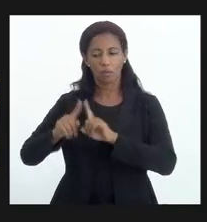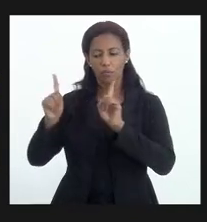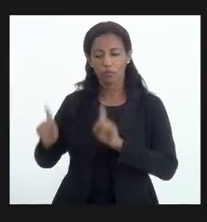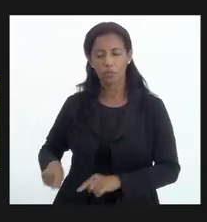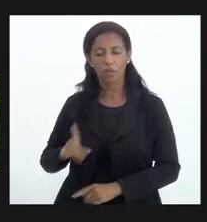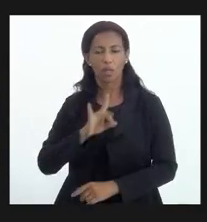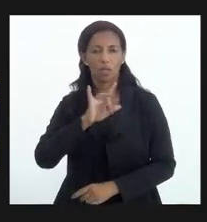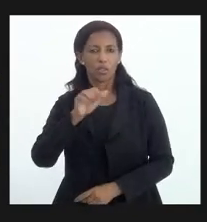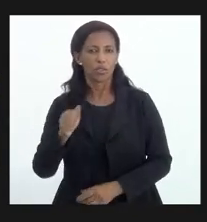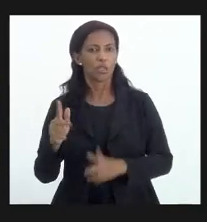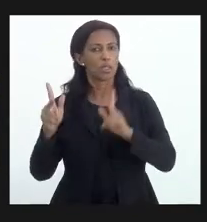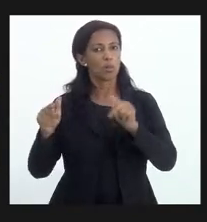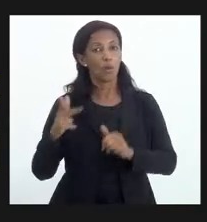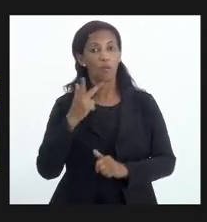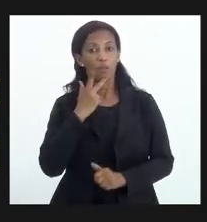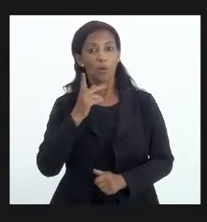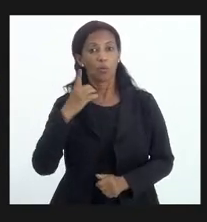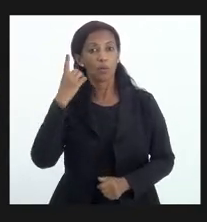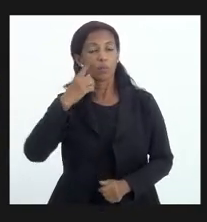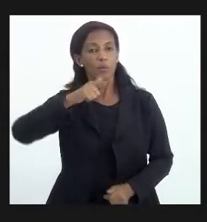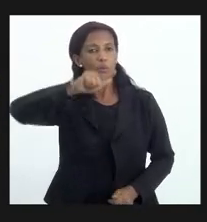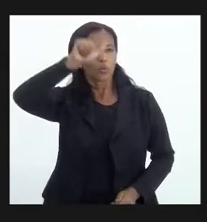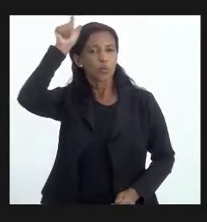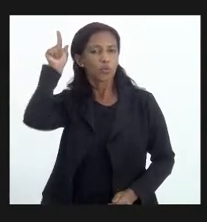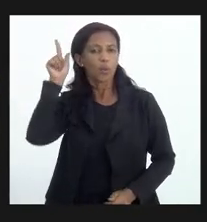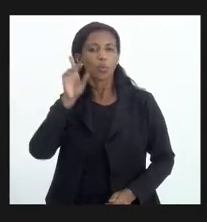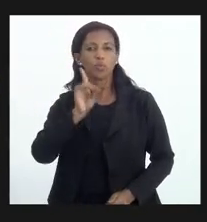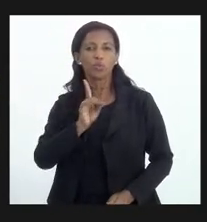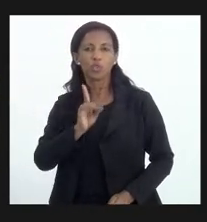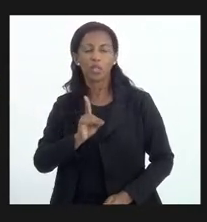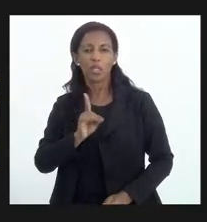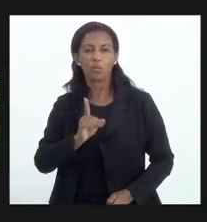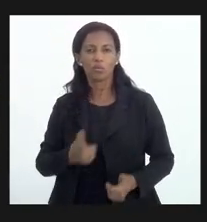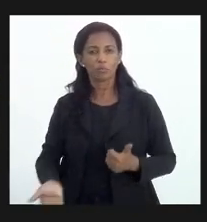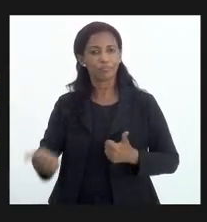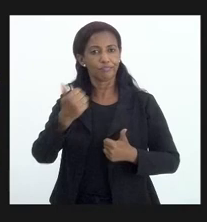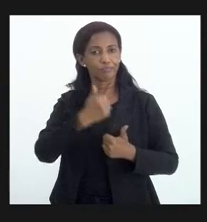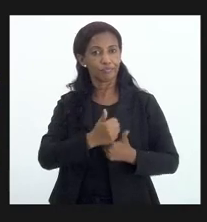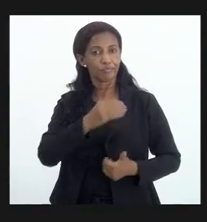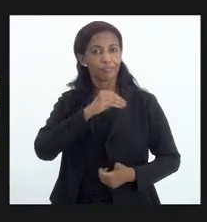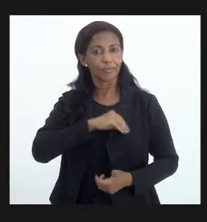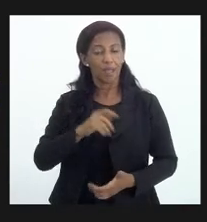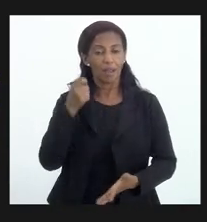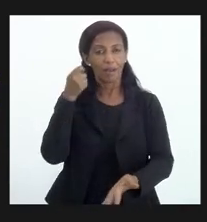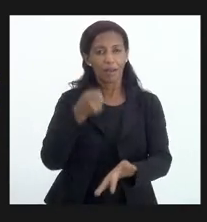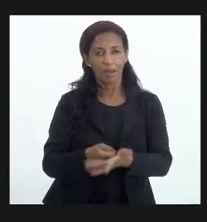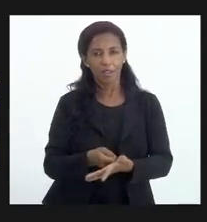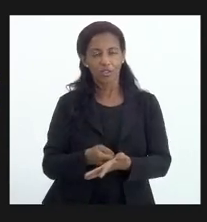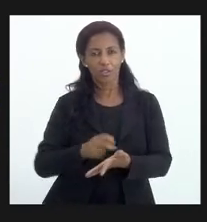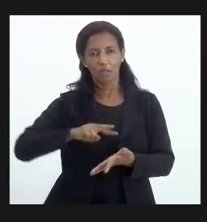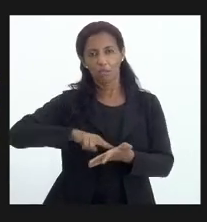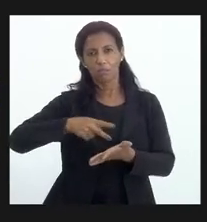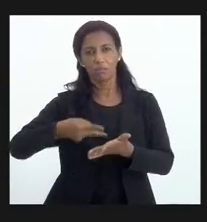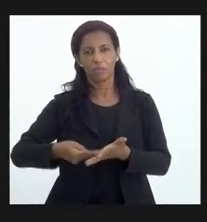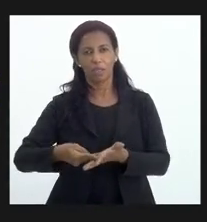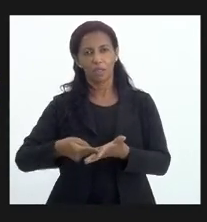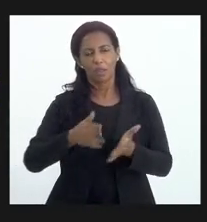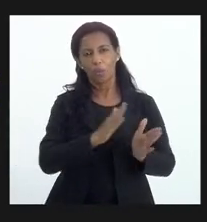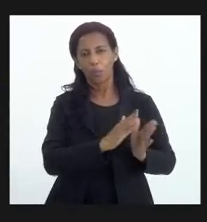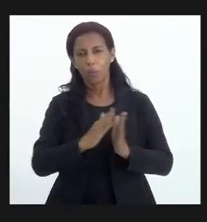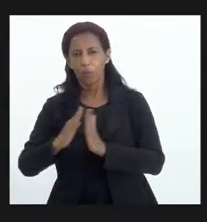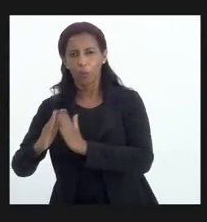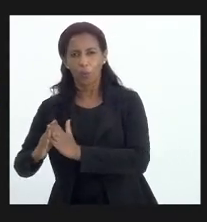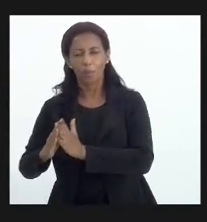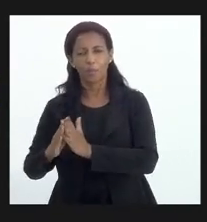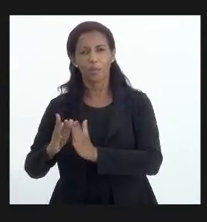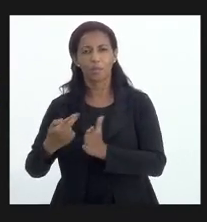dia, como disse o deputado Luiz Paulo, o direito à reposição inflacionária, a garantia de que a reposição feita desde o início